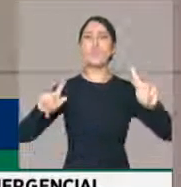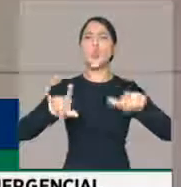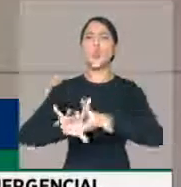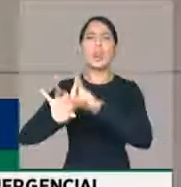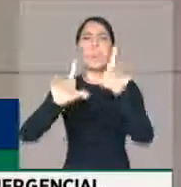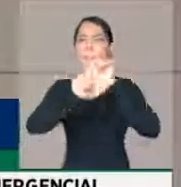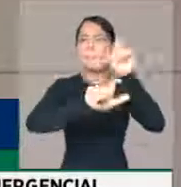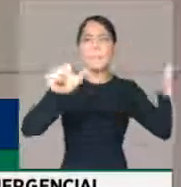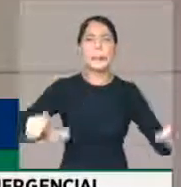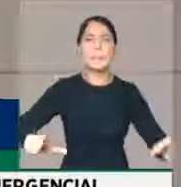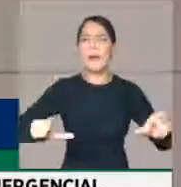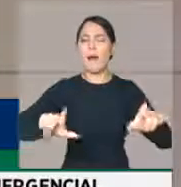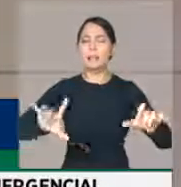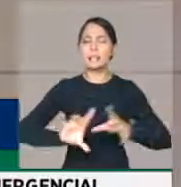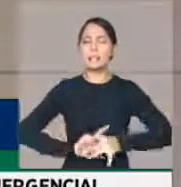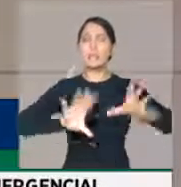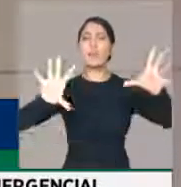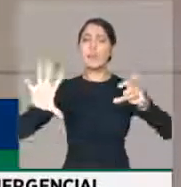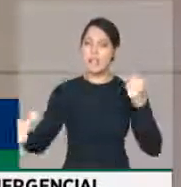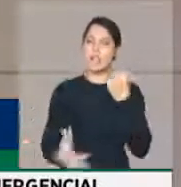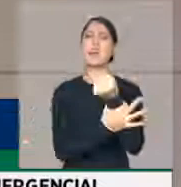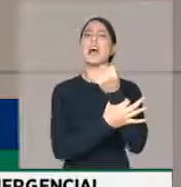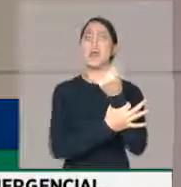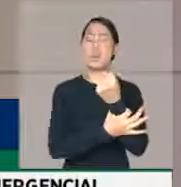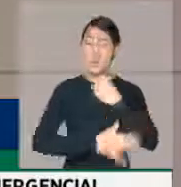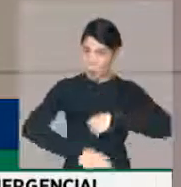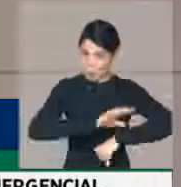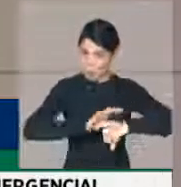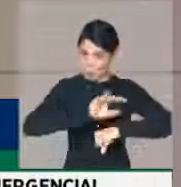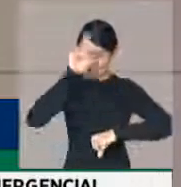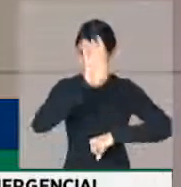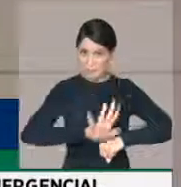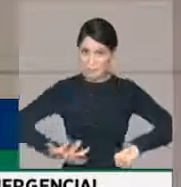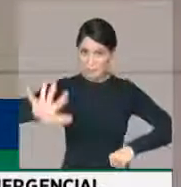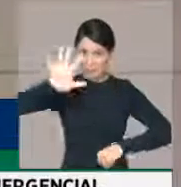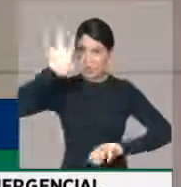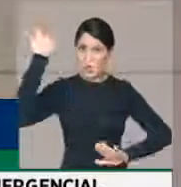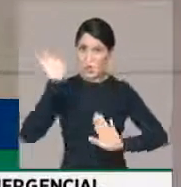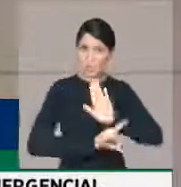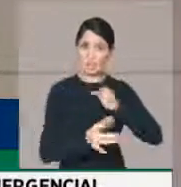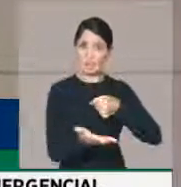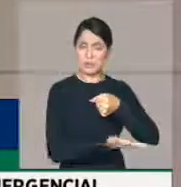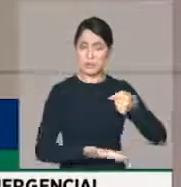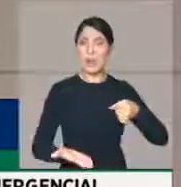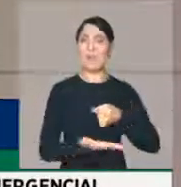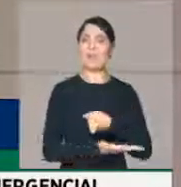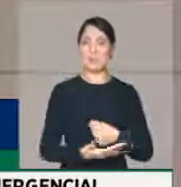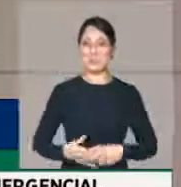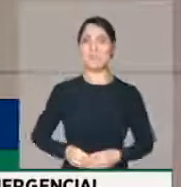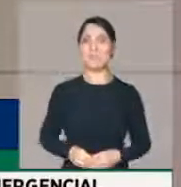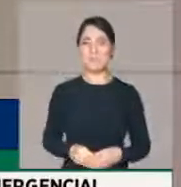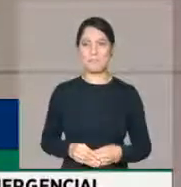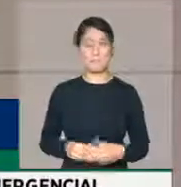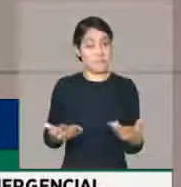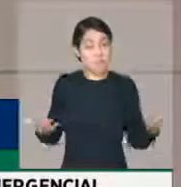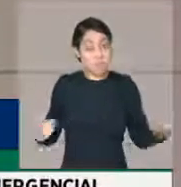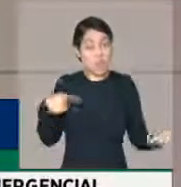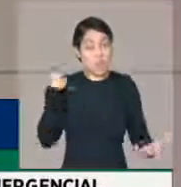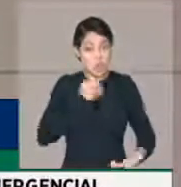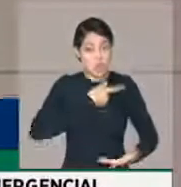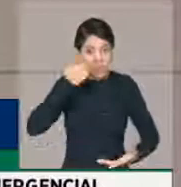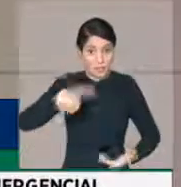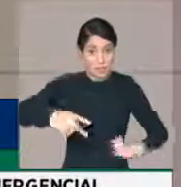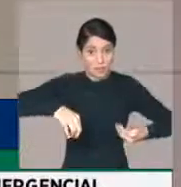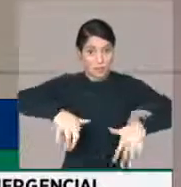individuais, das garantias democráticas, da nossa Constituição, dos nossos direitos fundamentais. O Parlamento está atento ao que